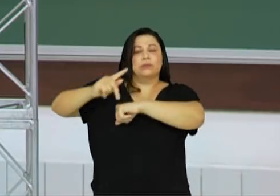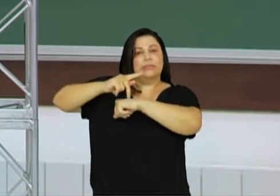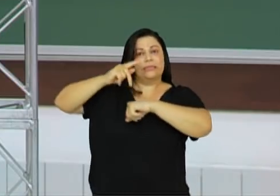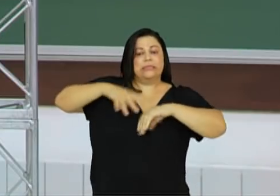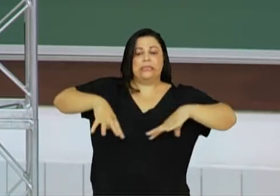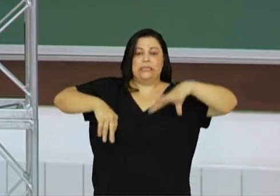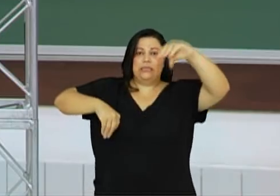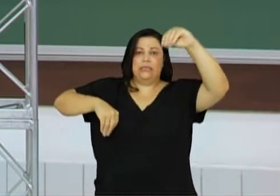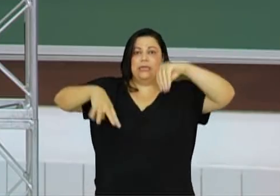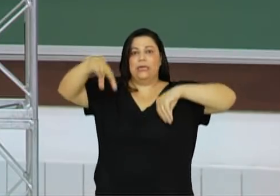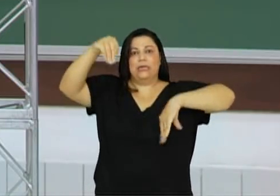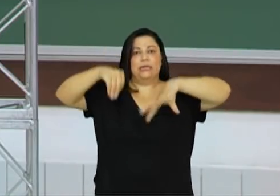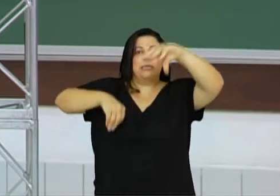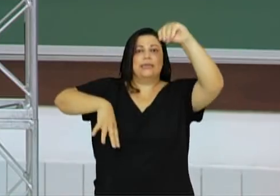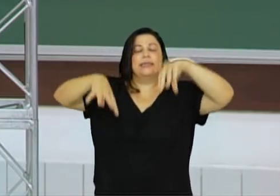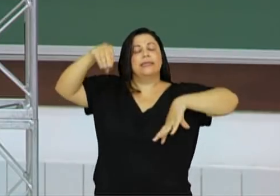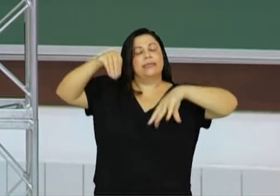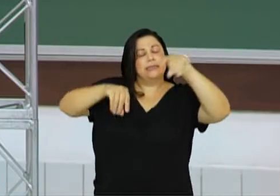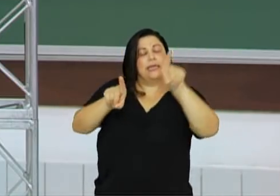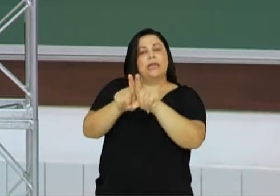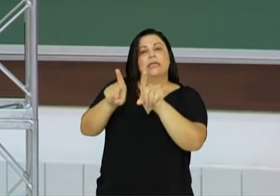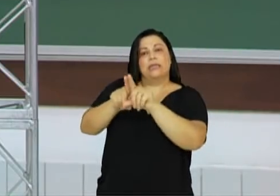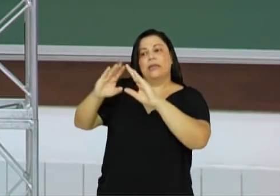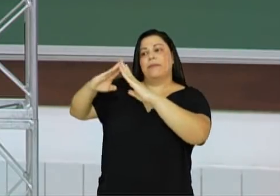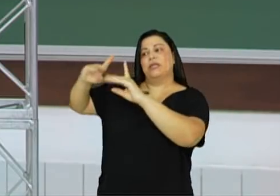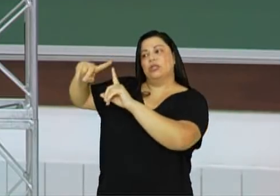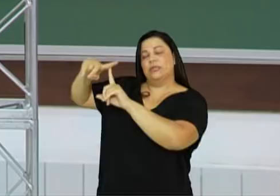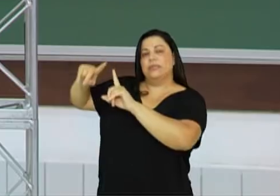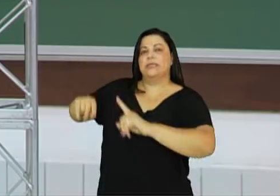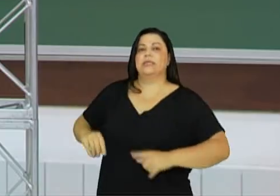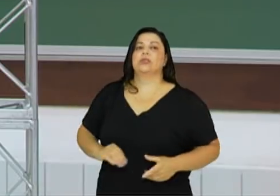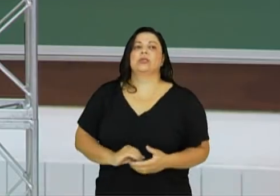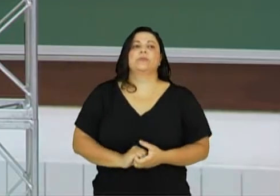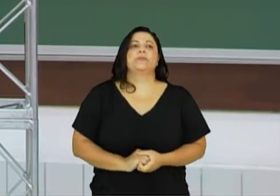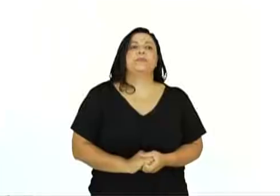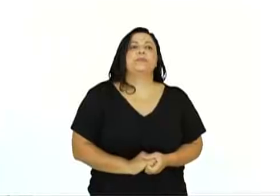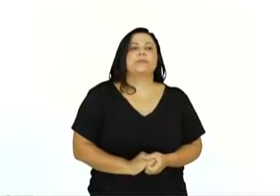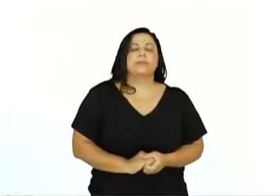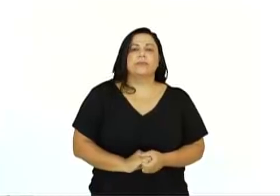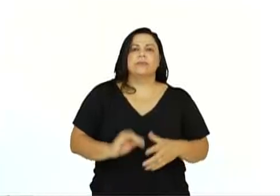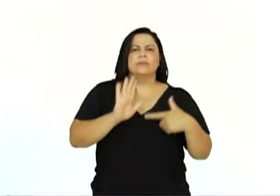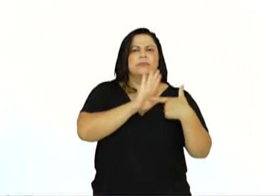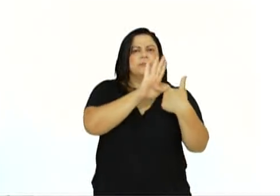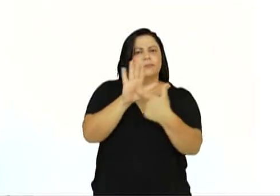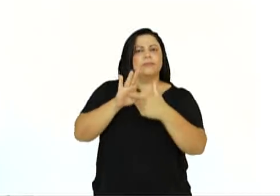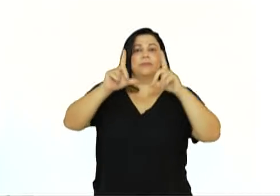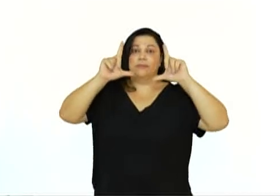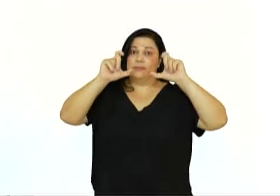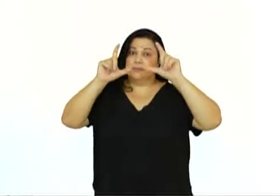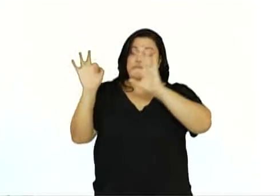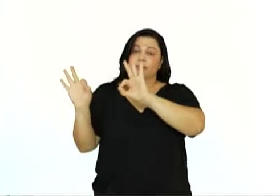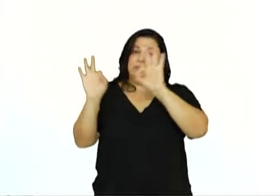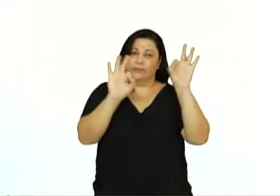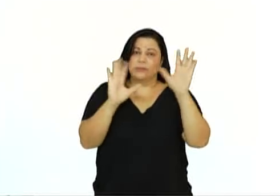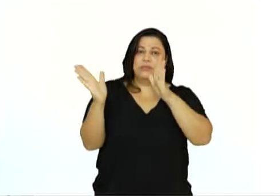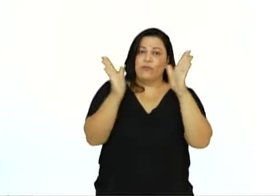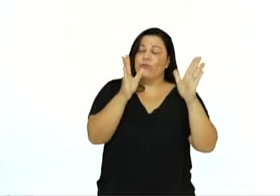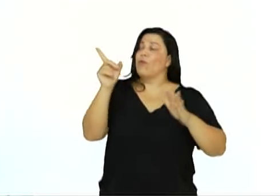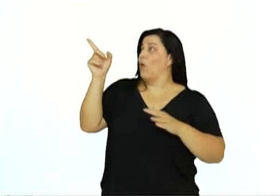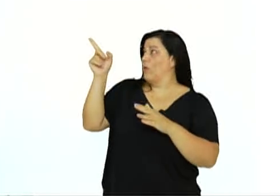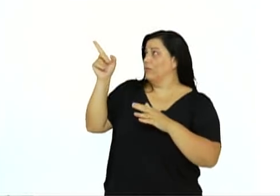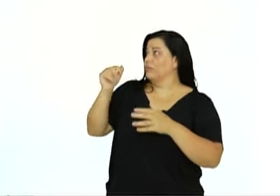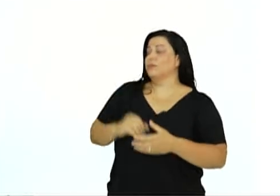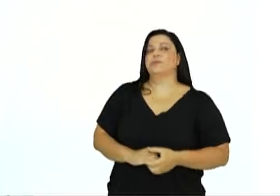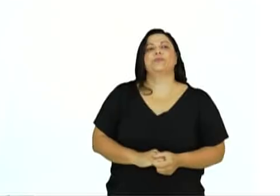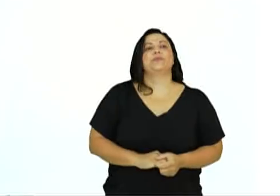mesmo de algumas igrejas da época medieval. Tá bom? Trago aqui para vocês uma foto de uma dessas estradas, a chamada